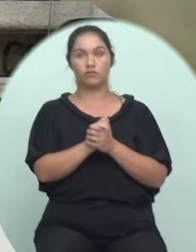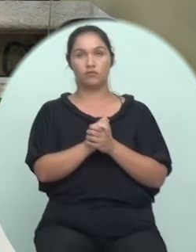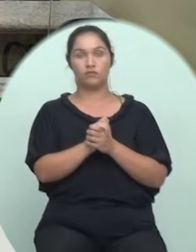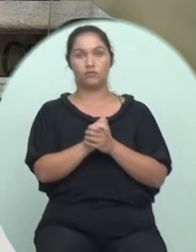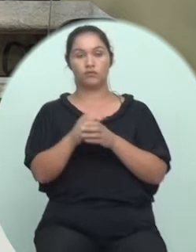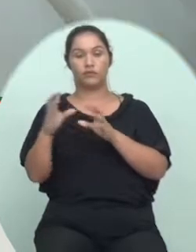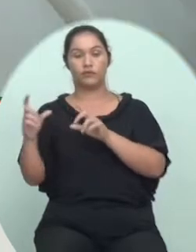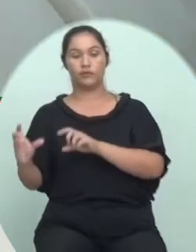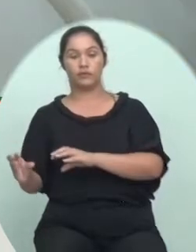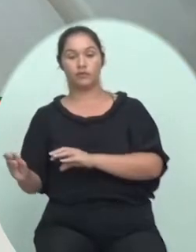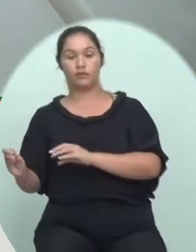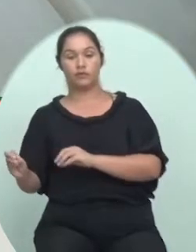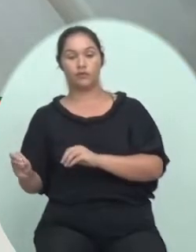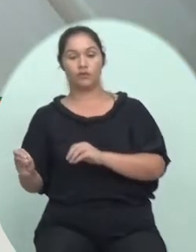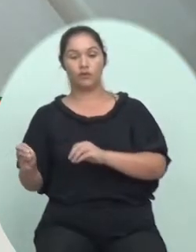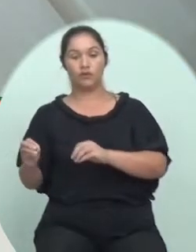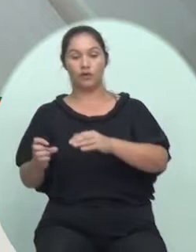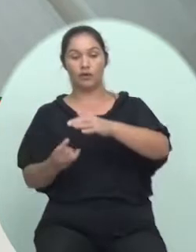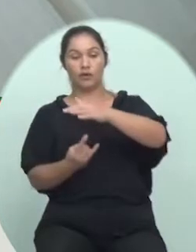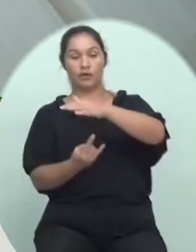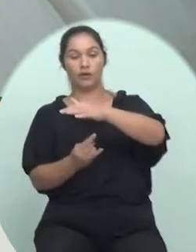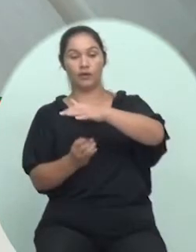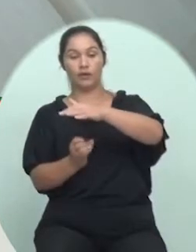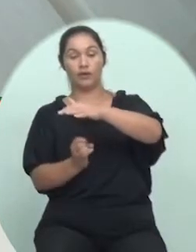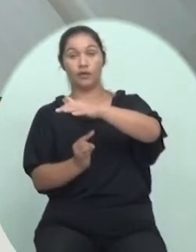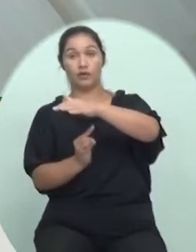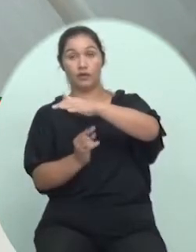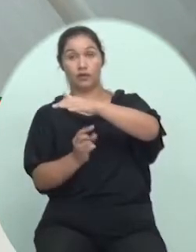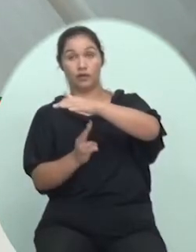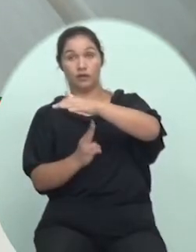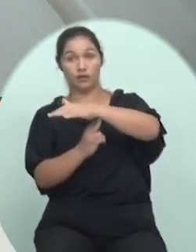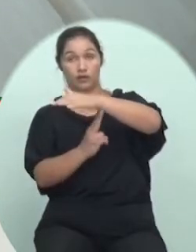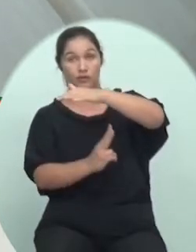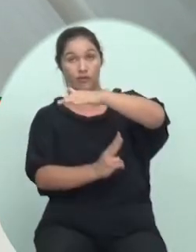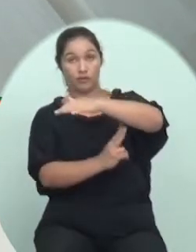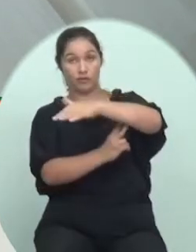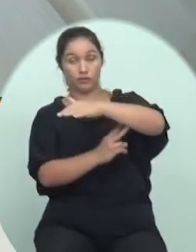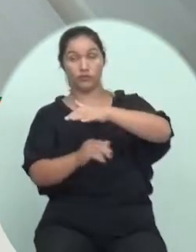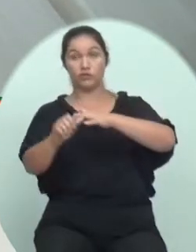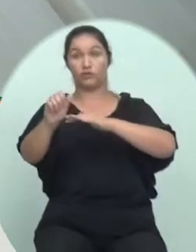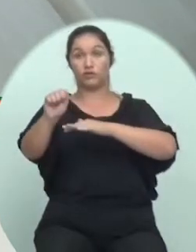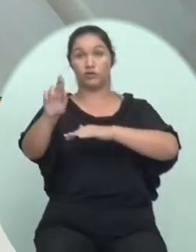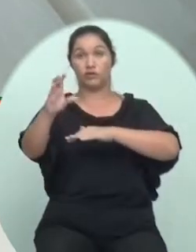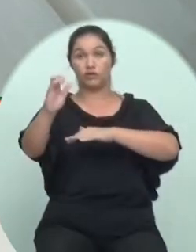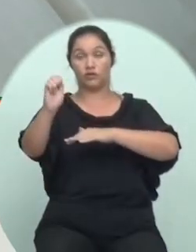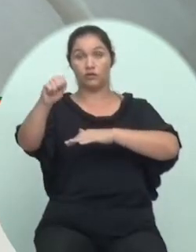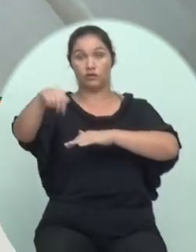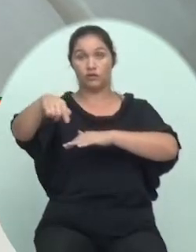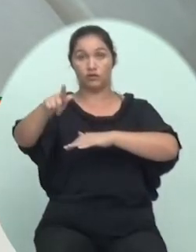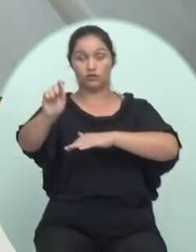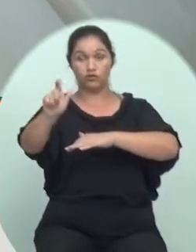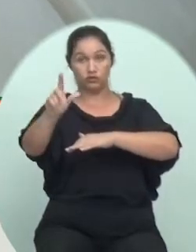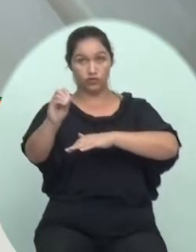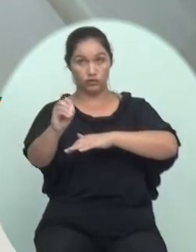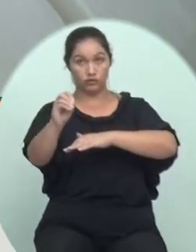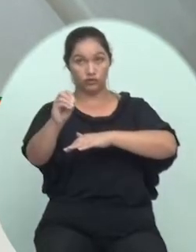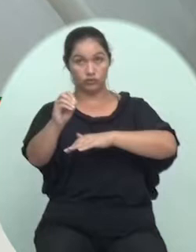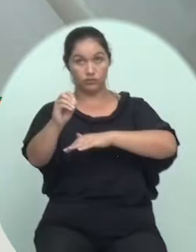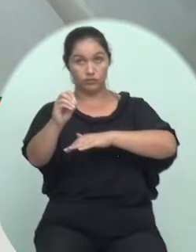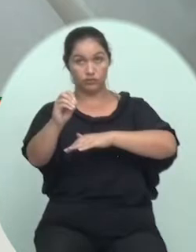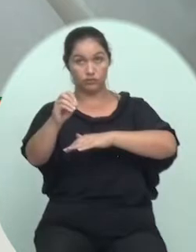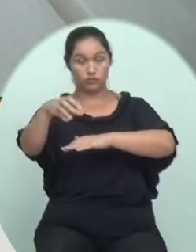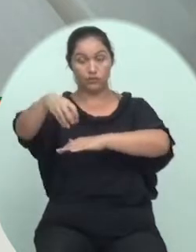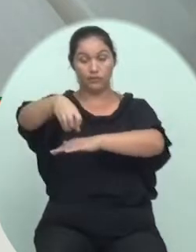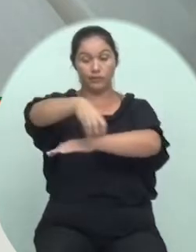recolocação de corrimão na ponte localizada na rua Arcângelo Meller, entre os bairros Cidade Mineira Velha e